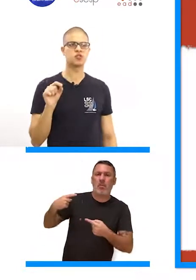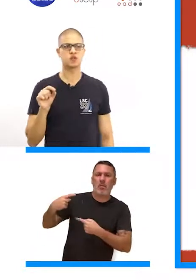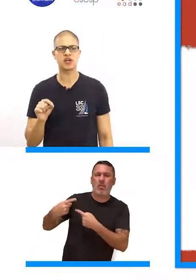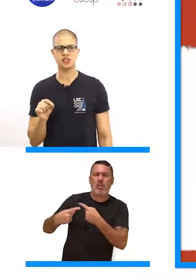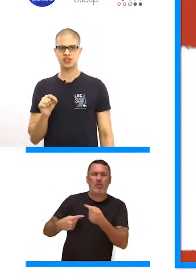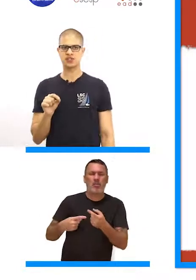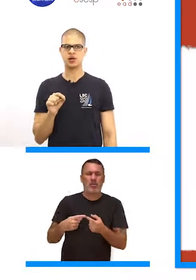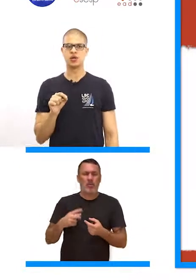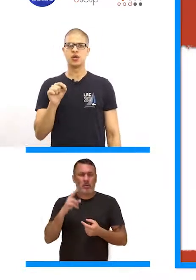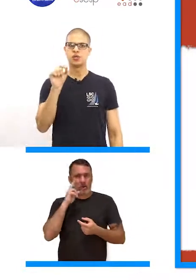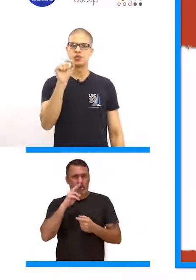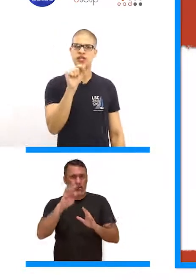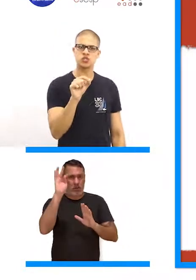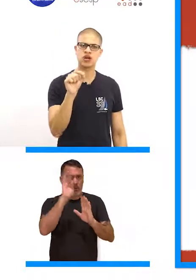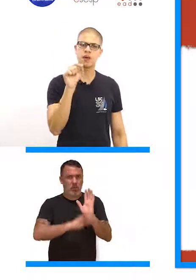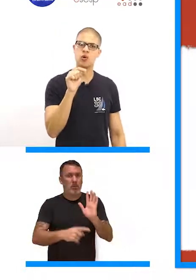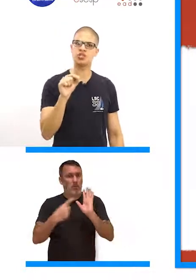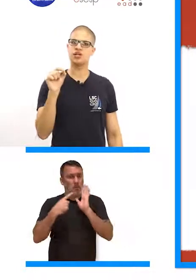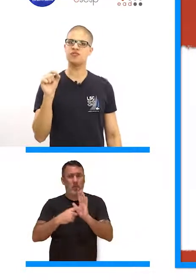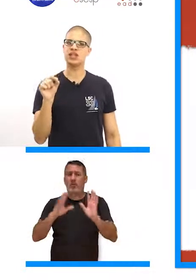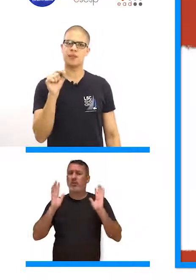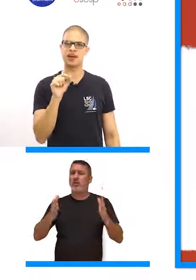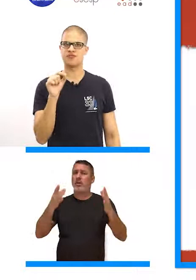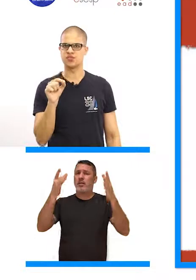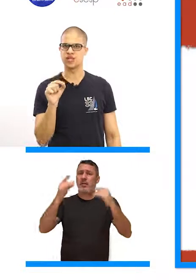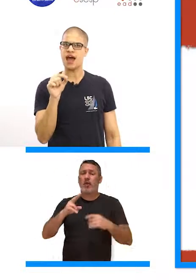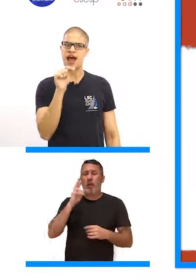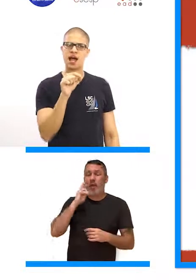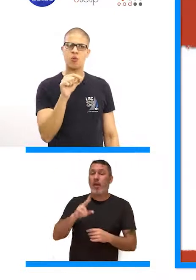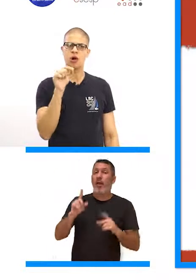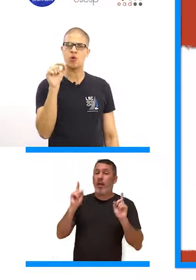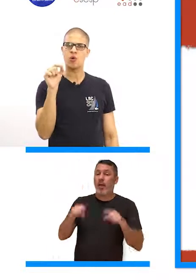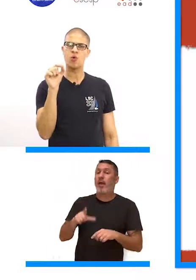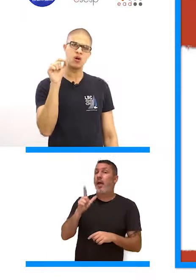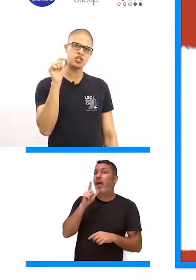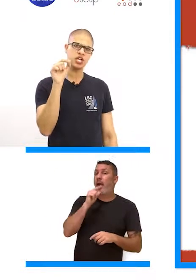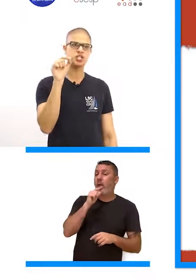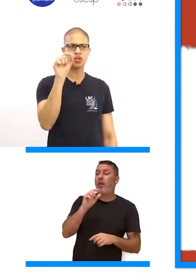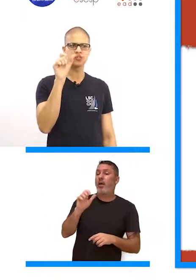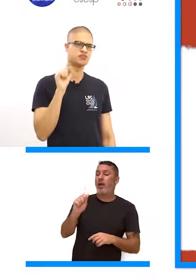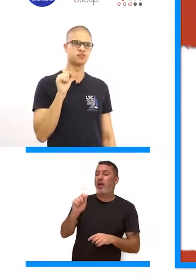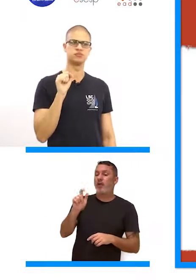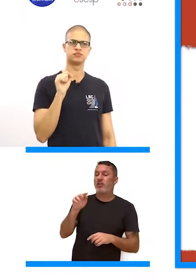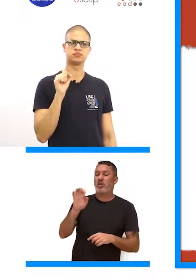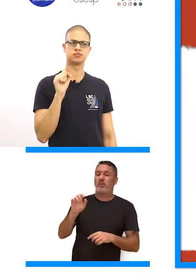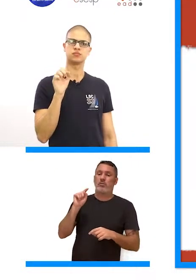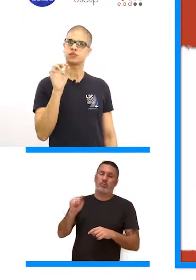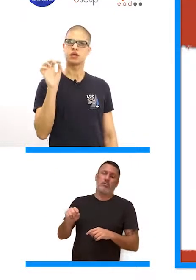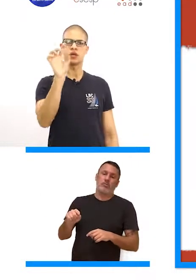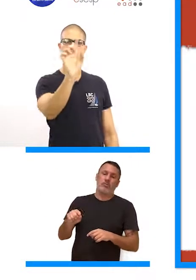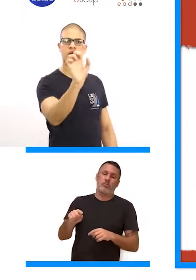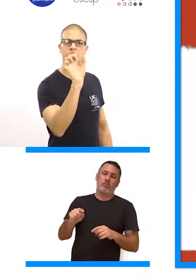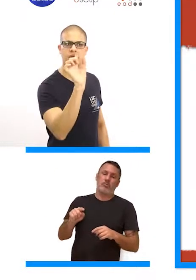Meus queridos, preste atenção. O texto acabou de definir para você a água como um agente erosivo.